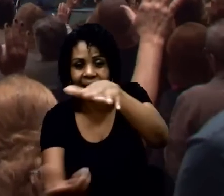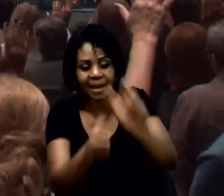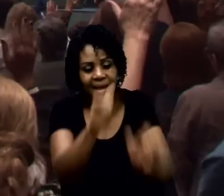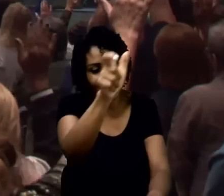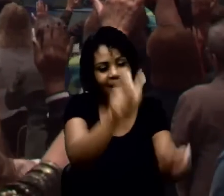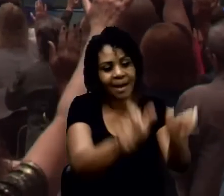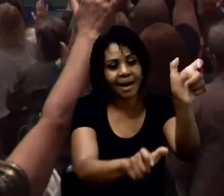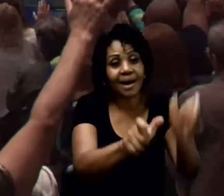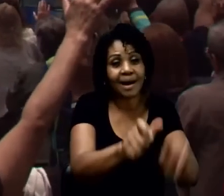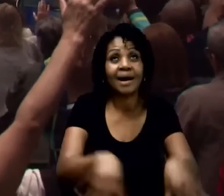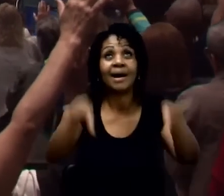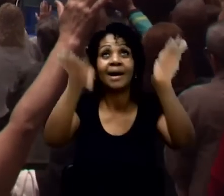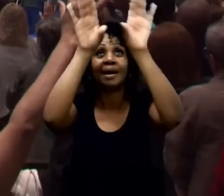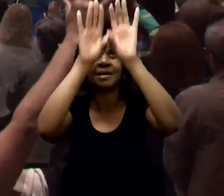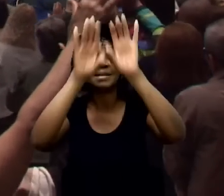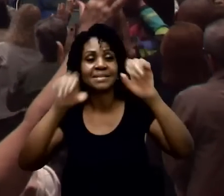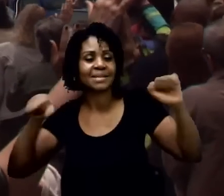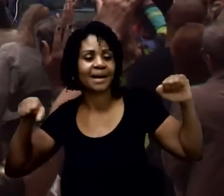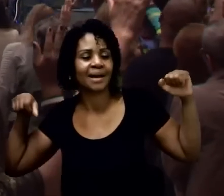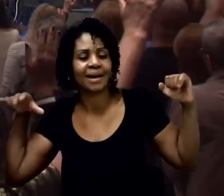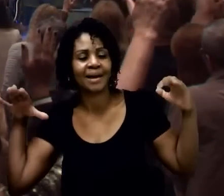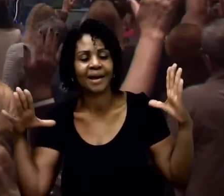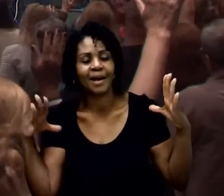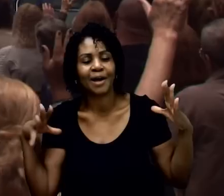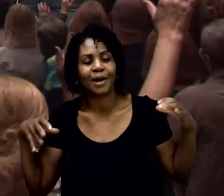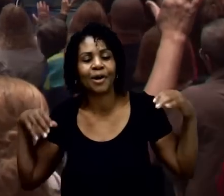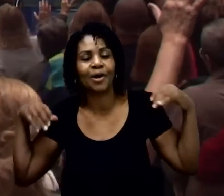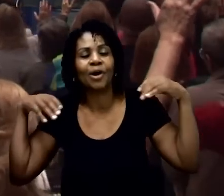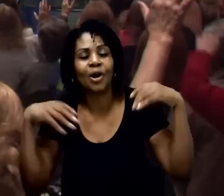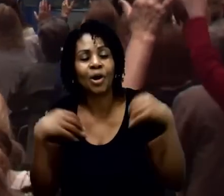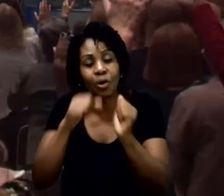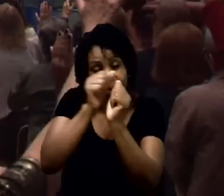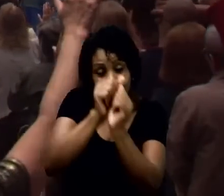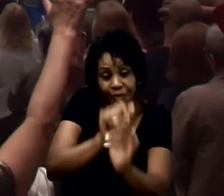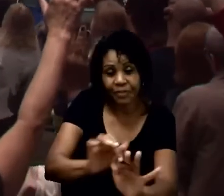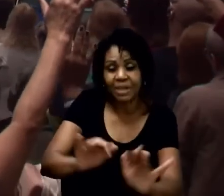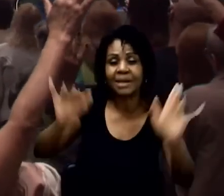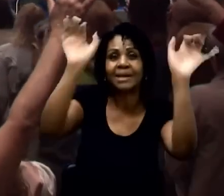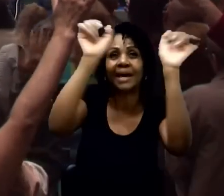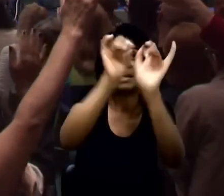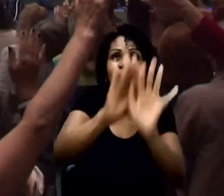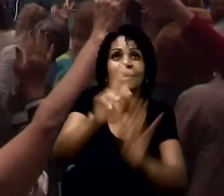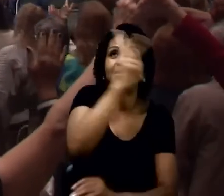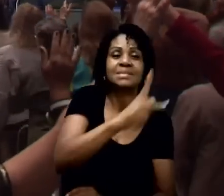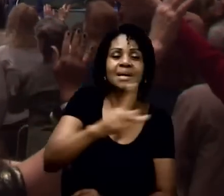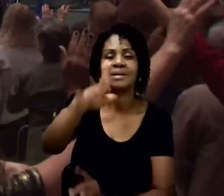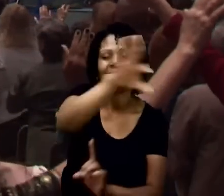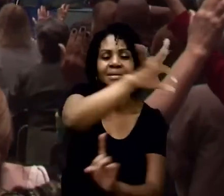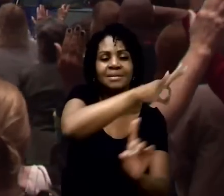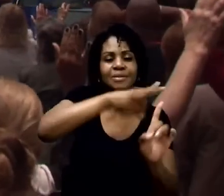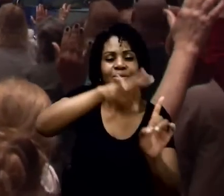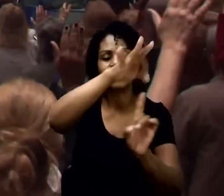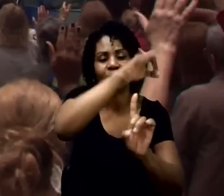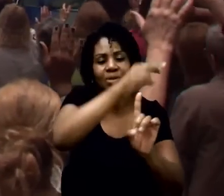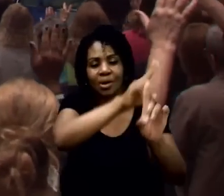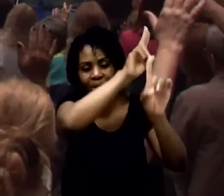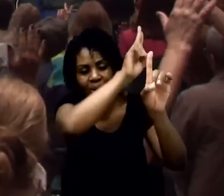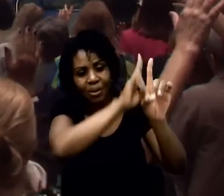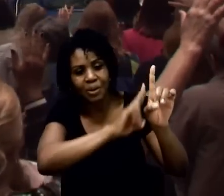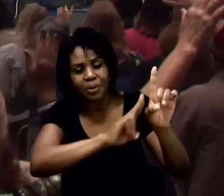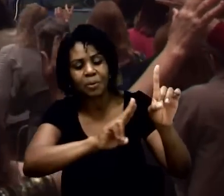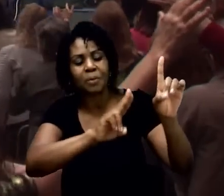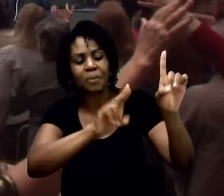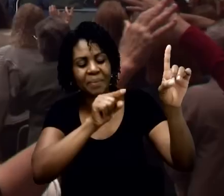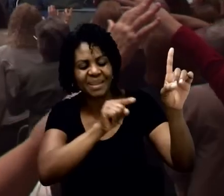vida. Senhor. Tu és o senhor sobre os céus. O senhor é o senhor sobre a terra. Tu és o